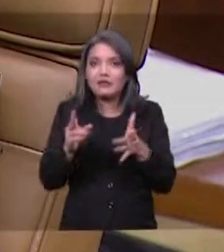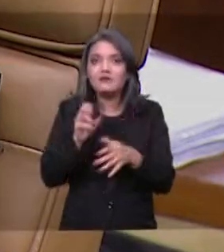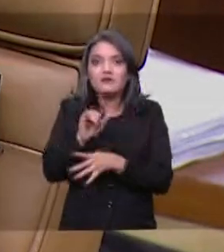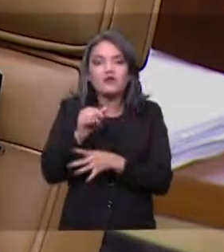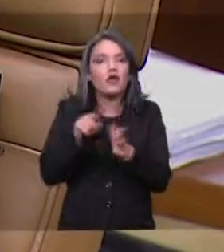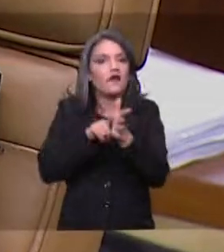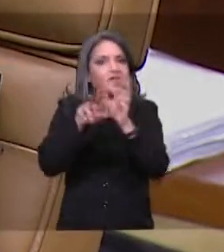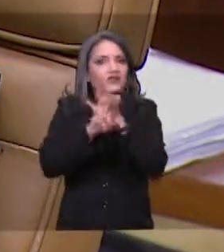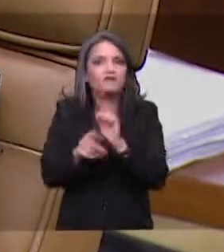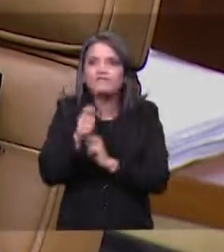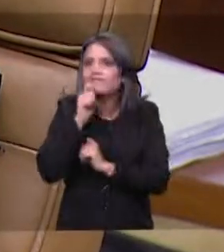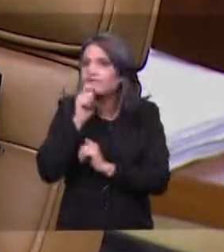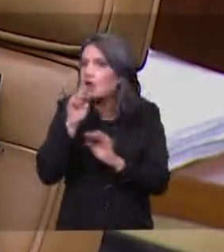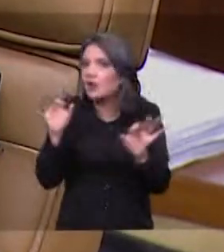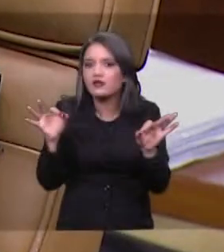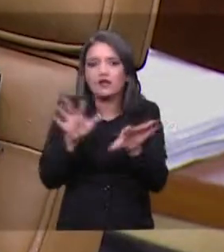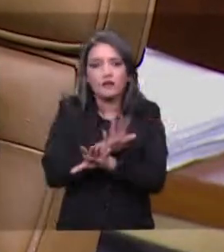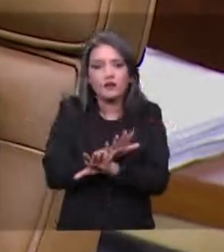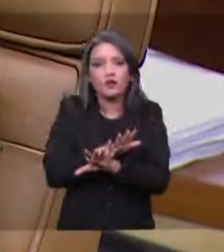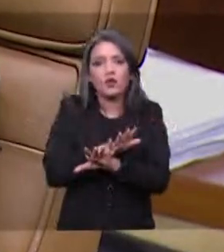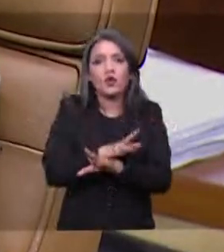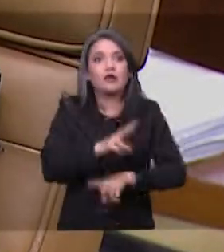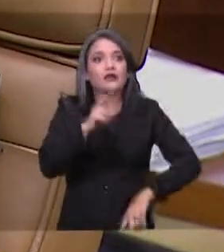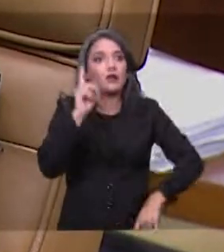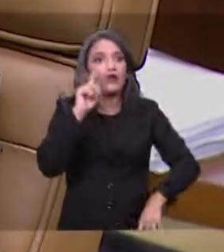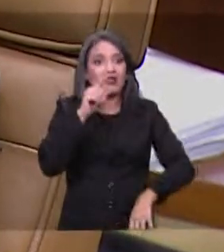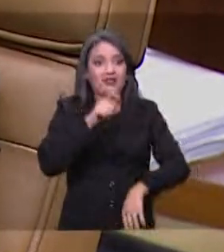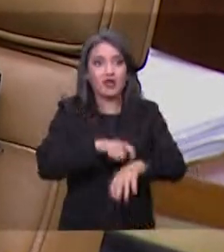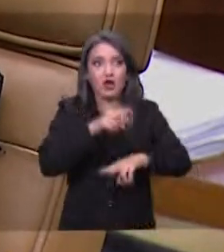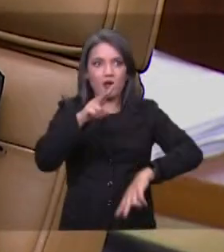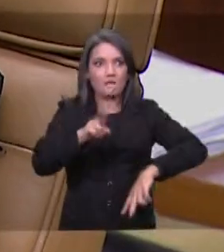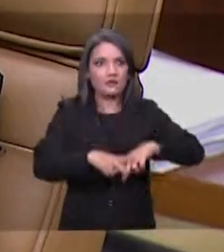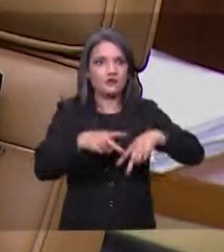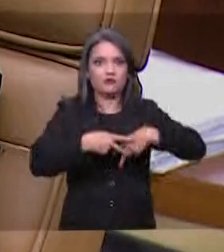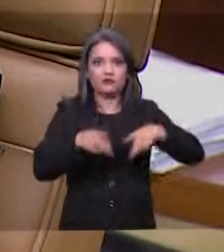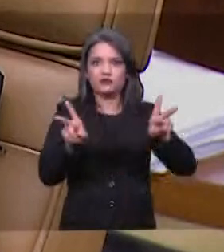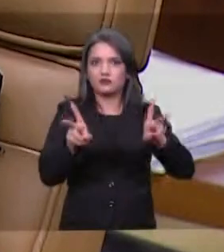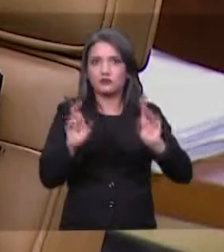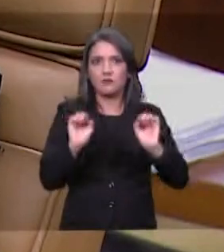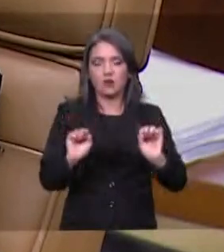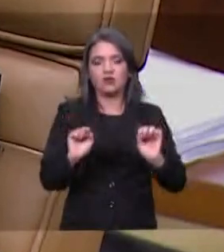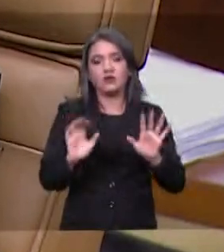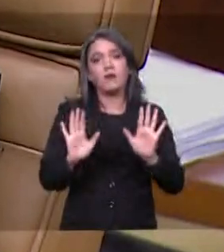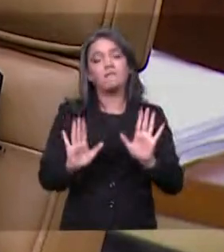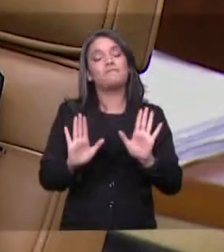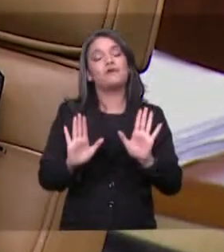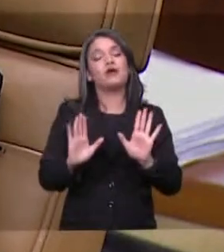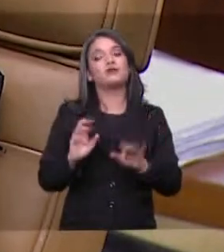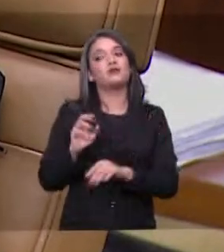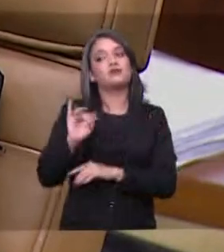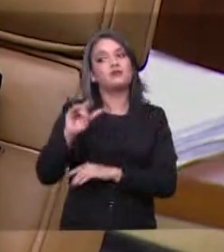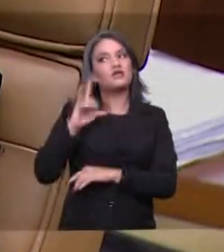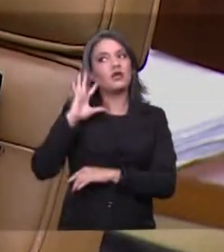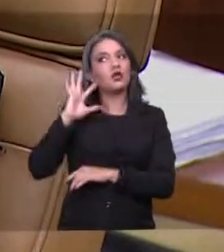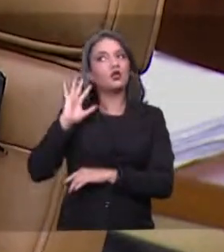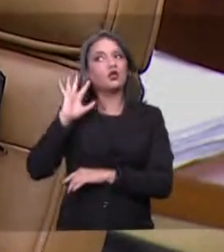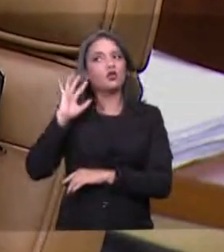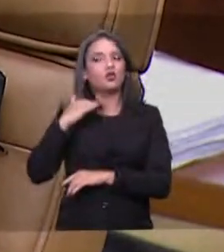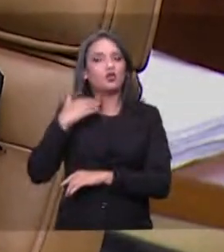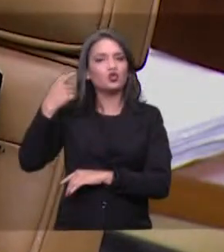investigação não for concluída, a prisão será imediatamente relaxada, salvo decisão fundamentada do